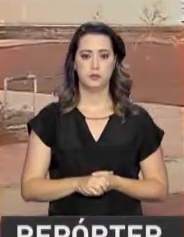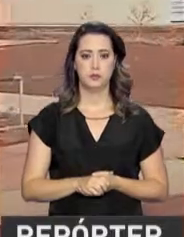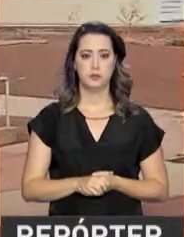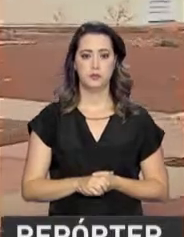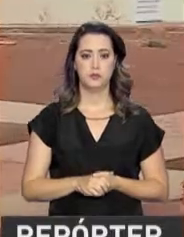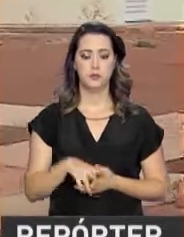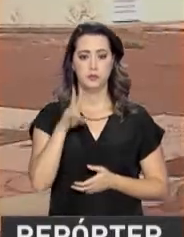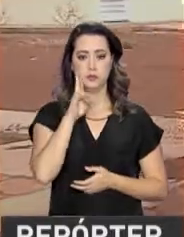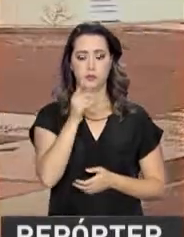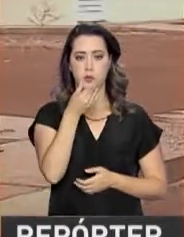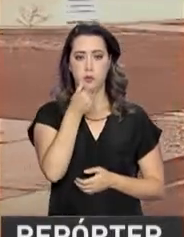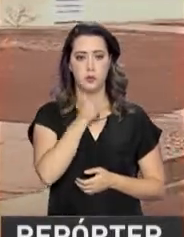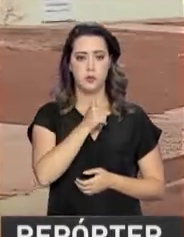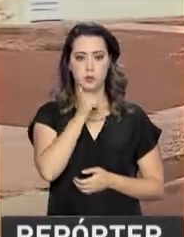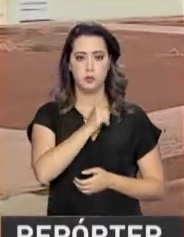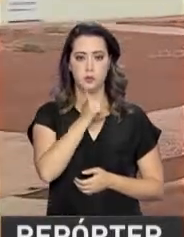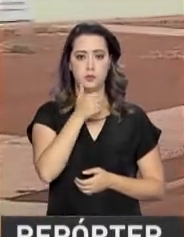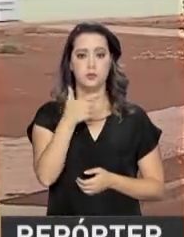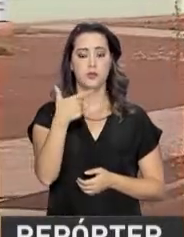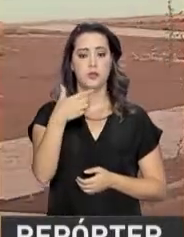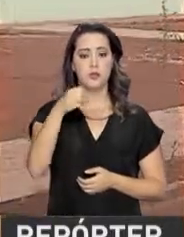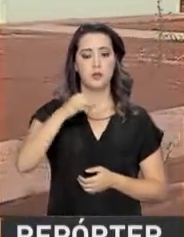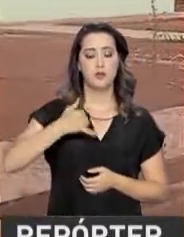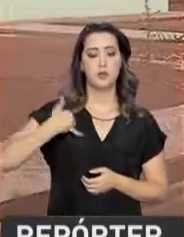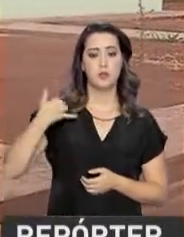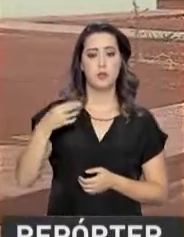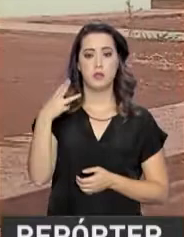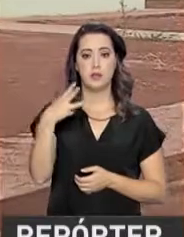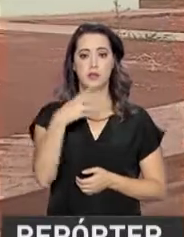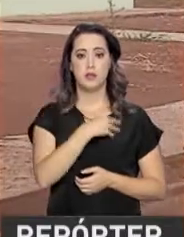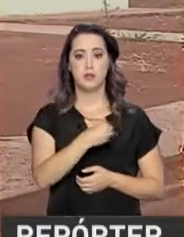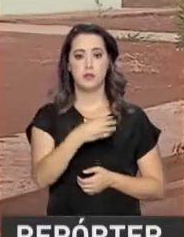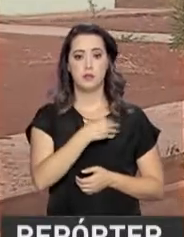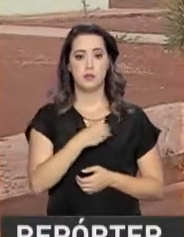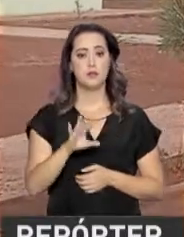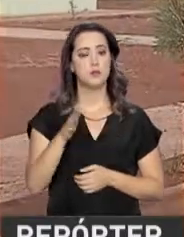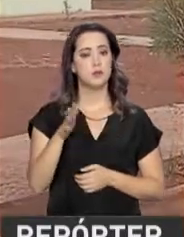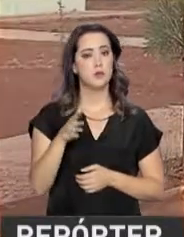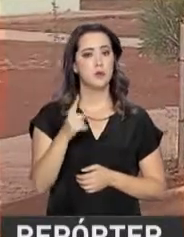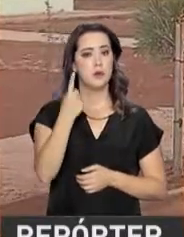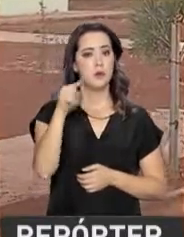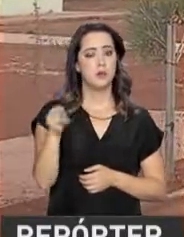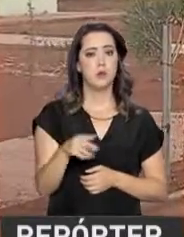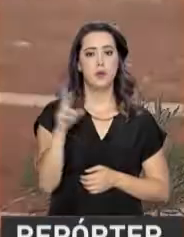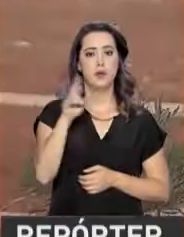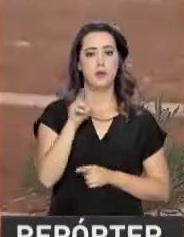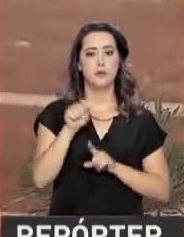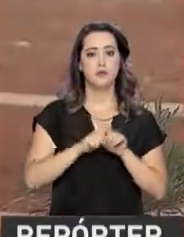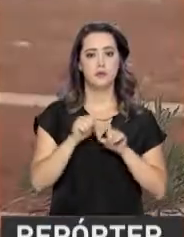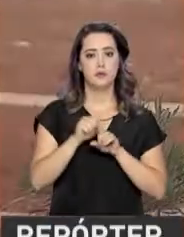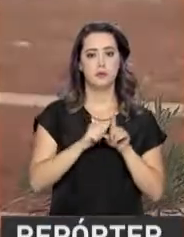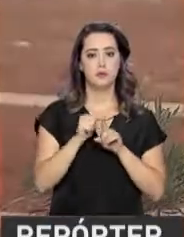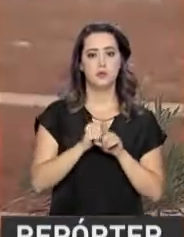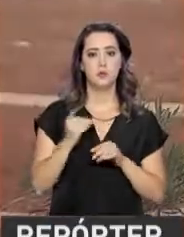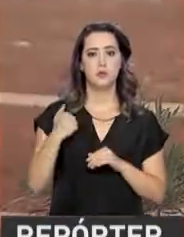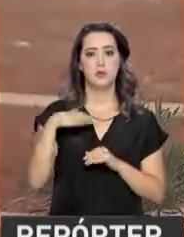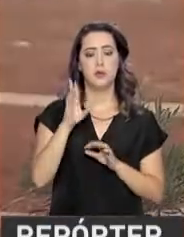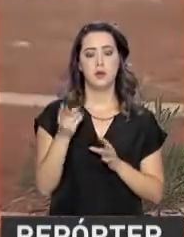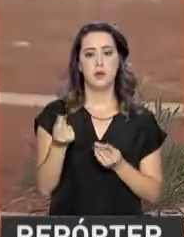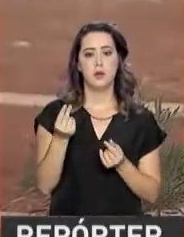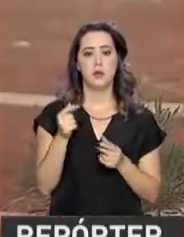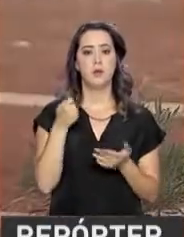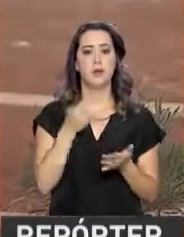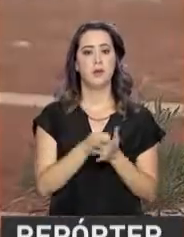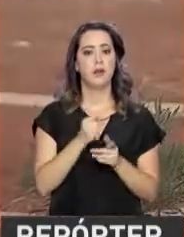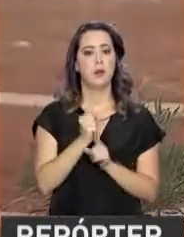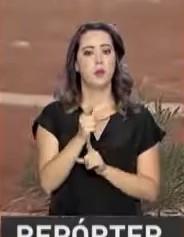A balconista Christian, de 29 anos, é mãe de 3 filhos. Ganha cerca de R$ 1.000 por mês. A maior parte do salário para